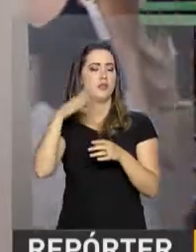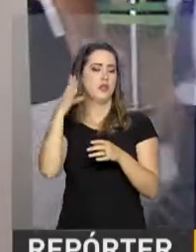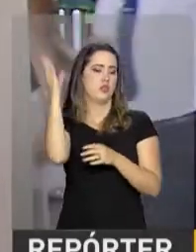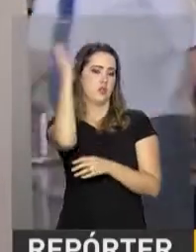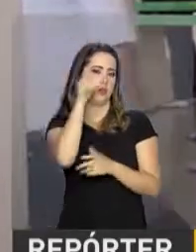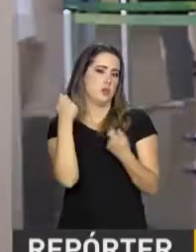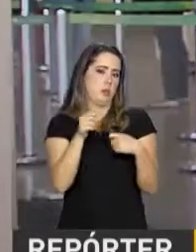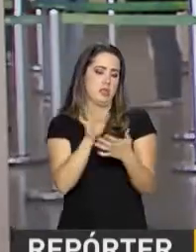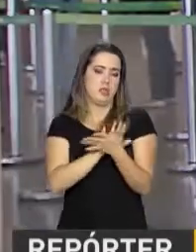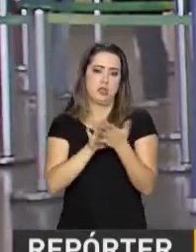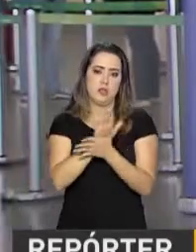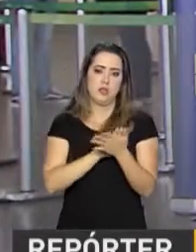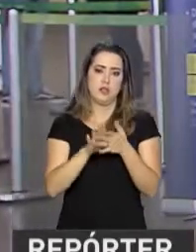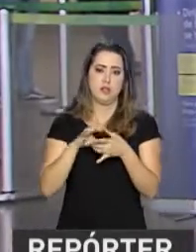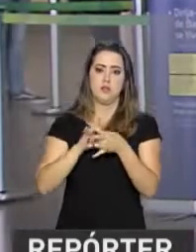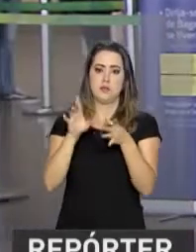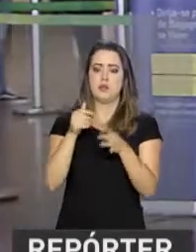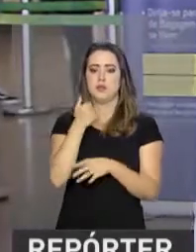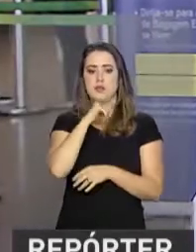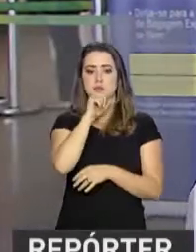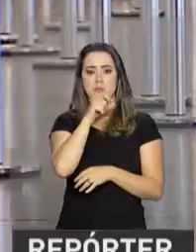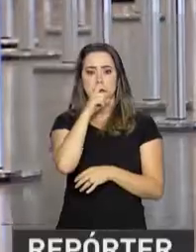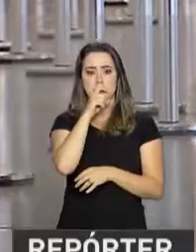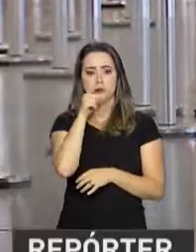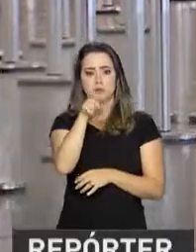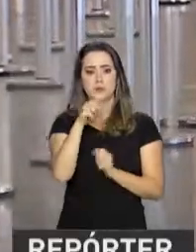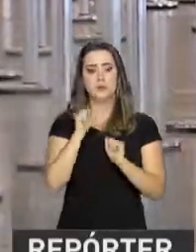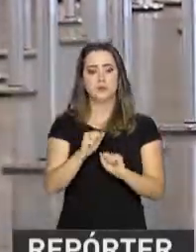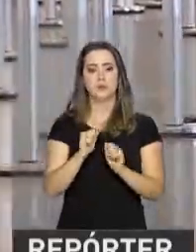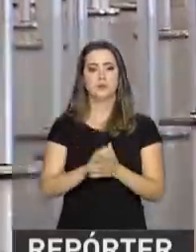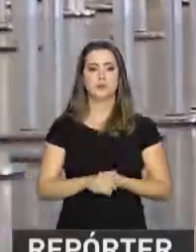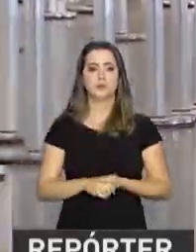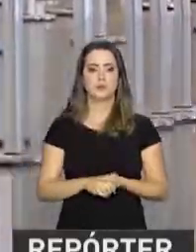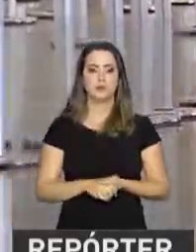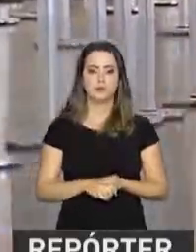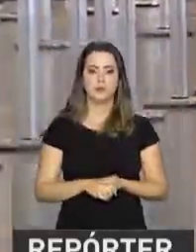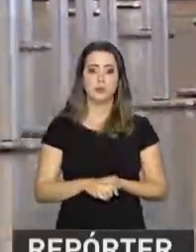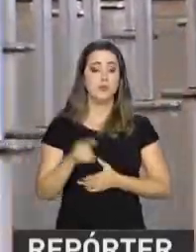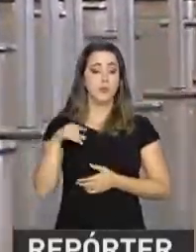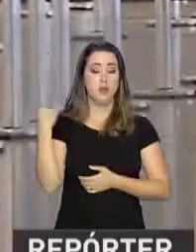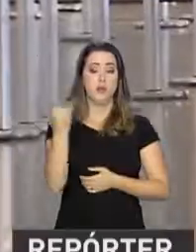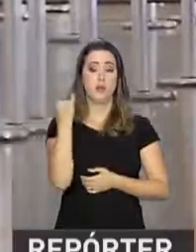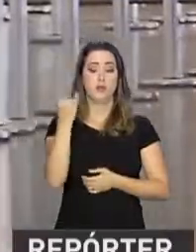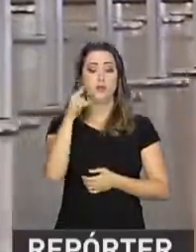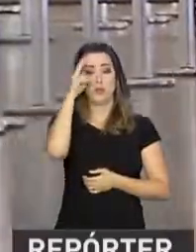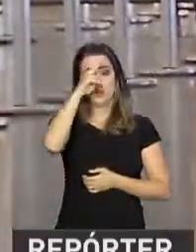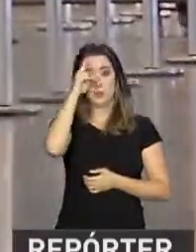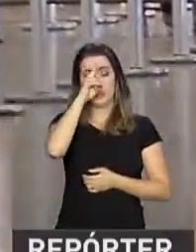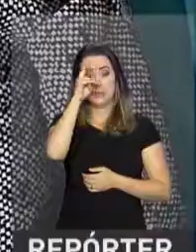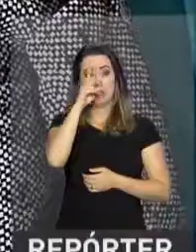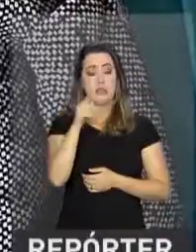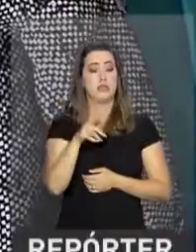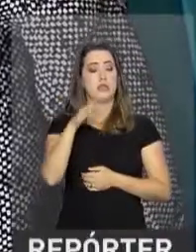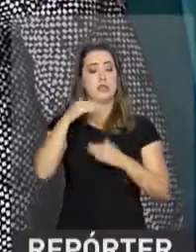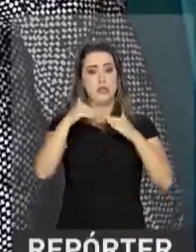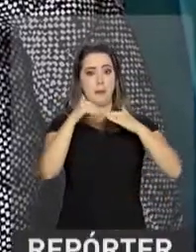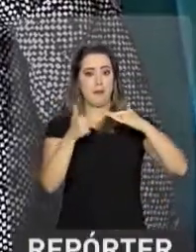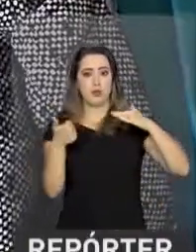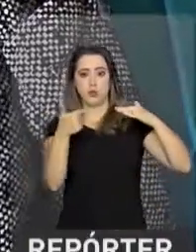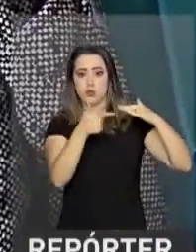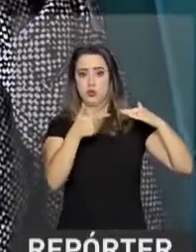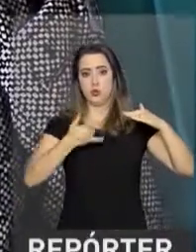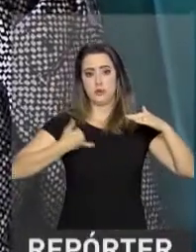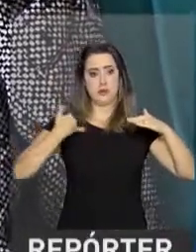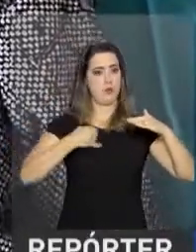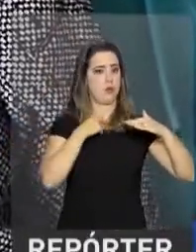né outra versão do pai que ele não vai nem caso é importante lembrar que nenhuma criança menor de 12 anos pode viajar se